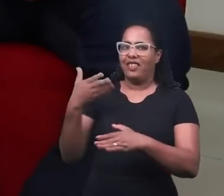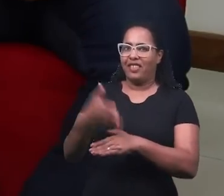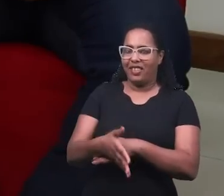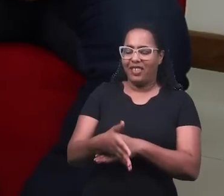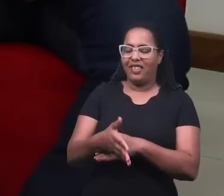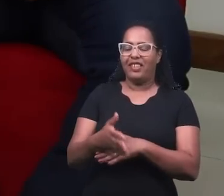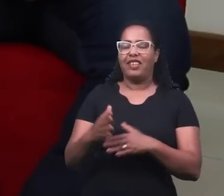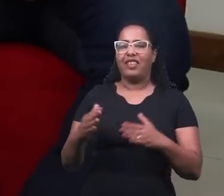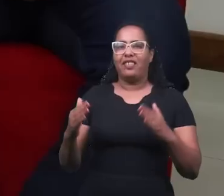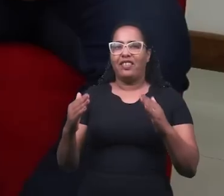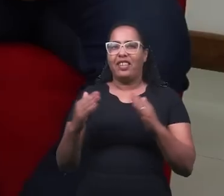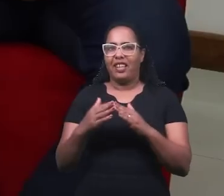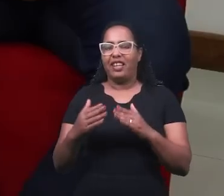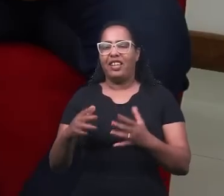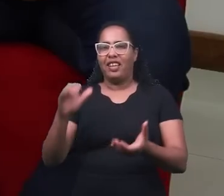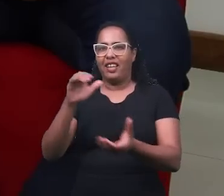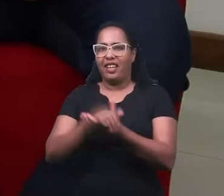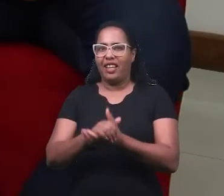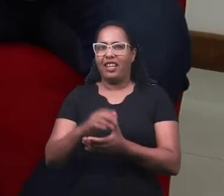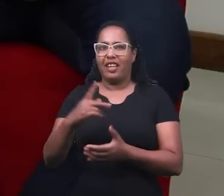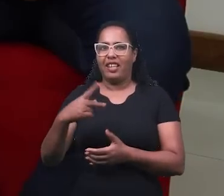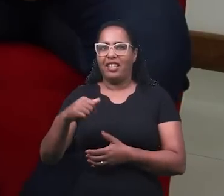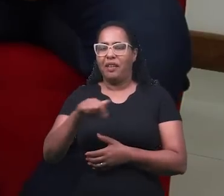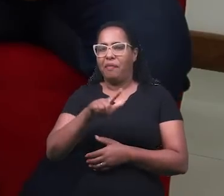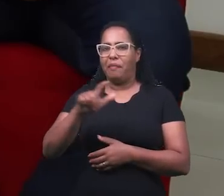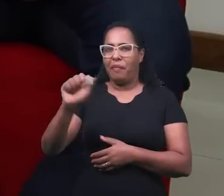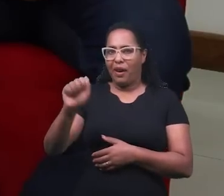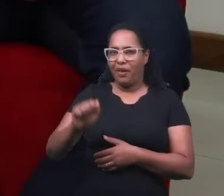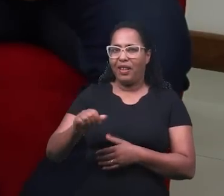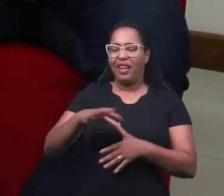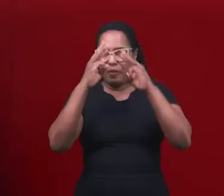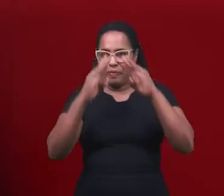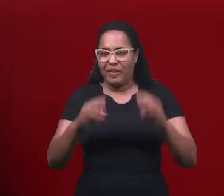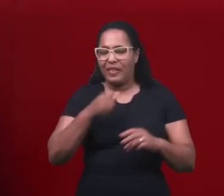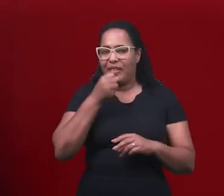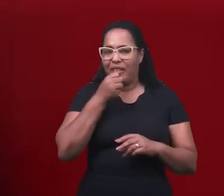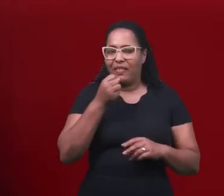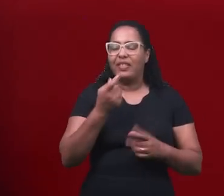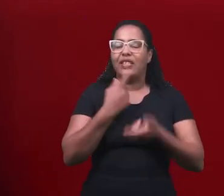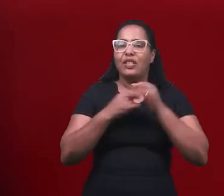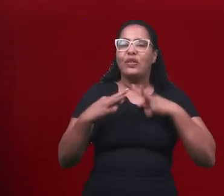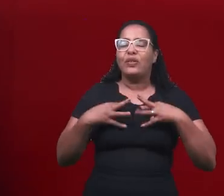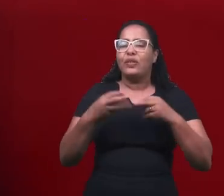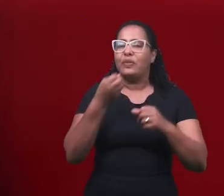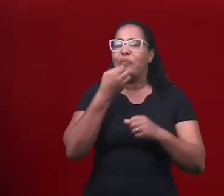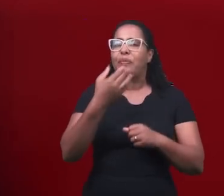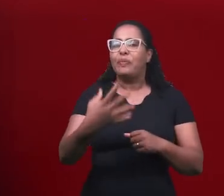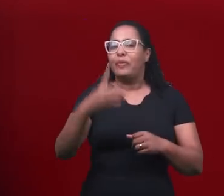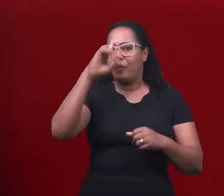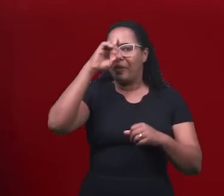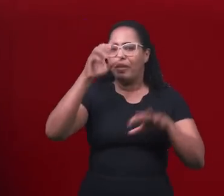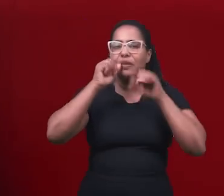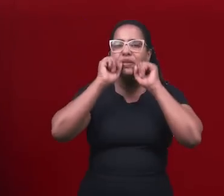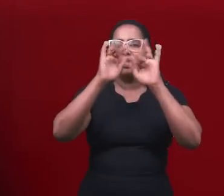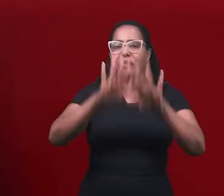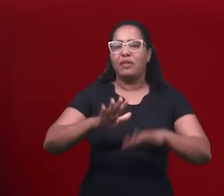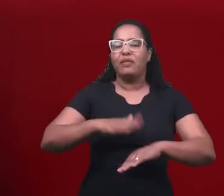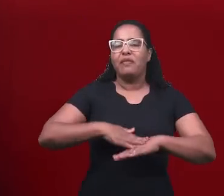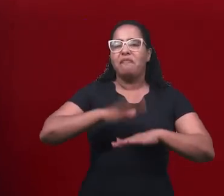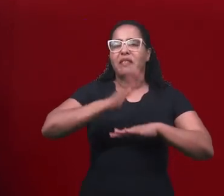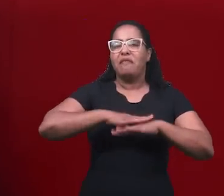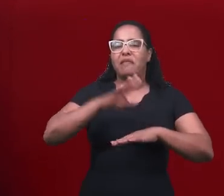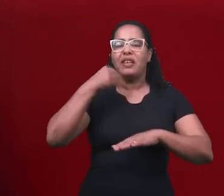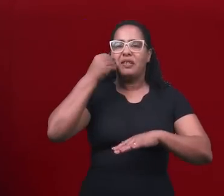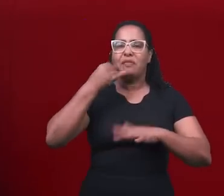chegamos aqui para glorificar o nome do Senhor, casar a Paula e levar de volta. Desejo tudo de bom para vocês. Deus abençoe, que